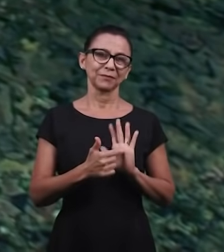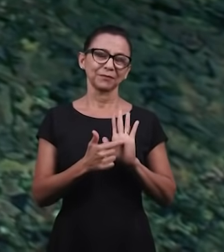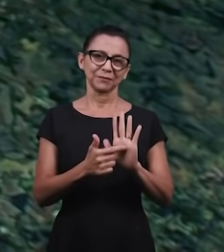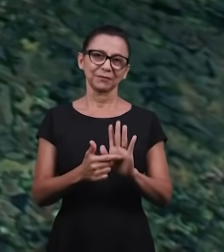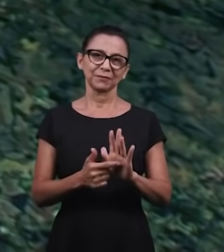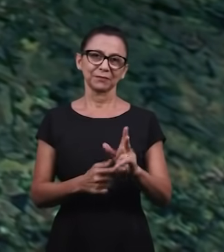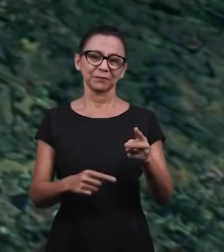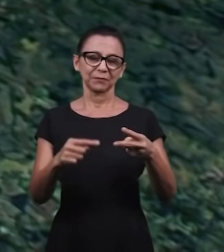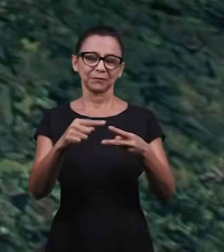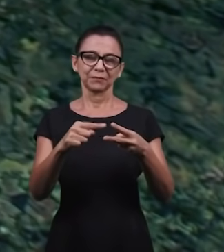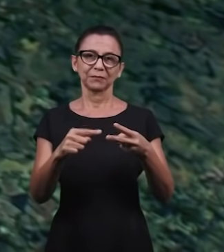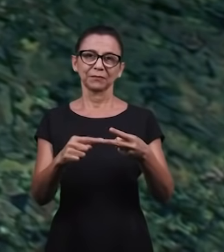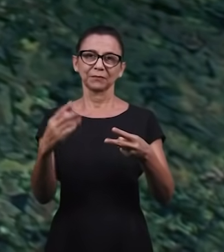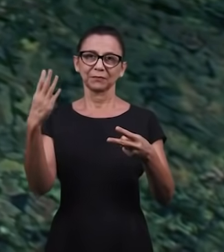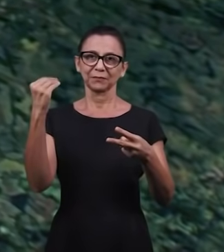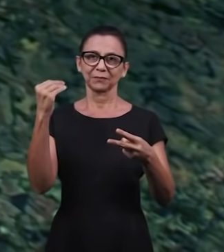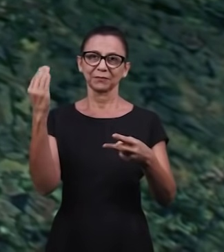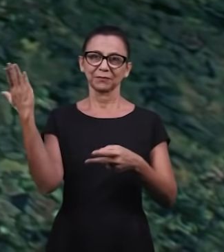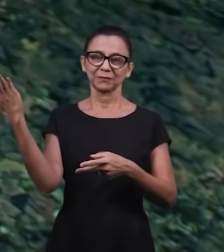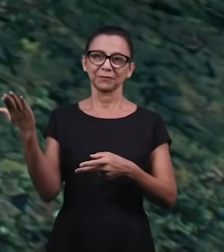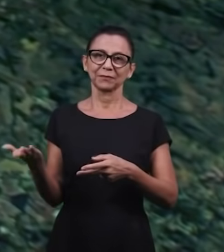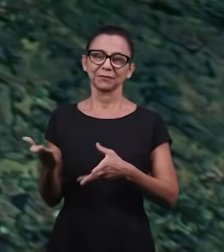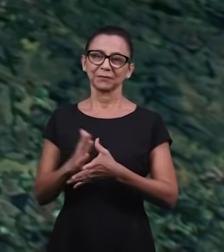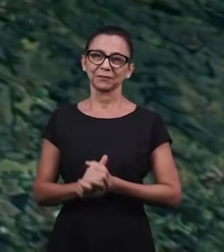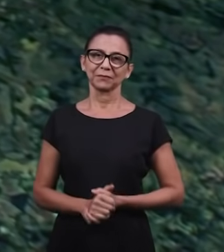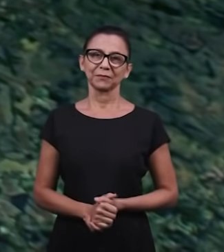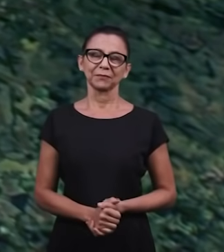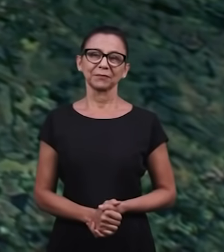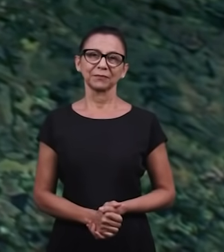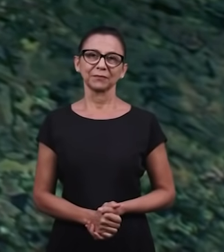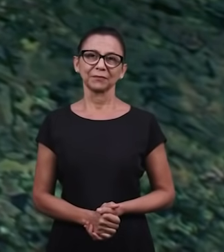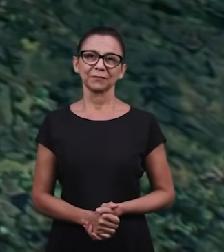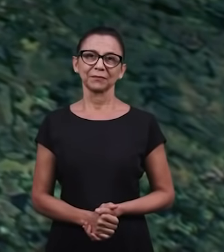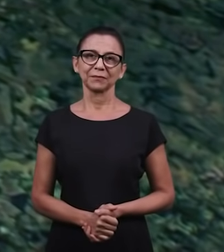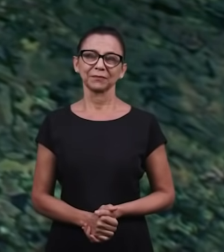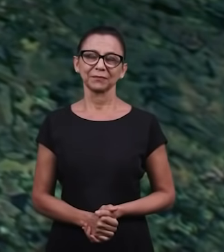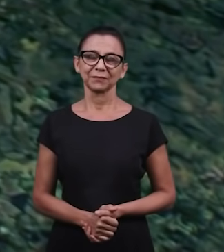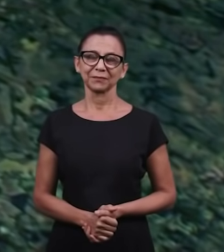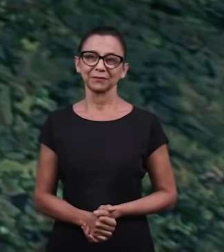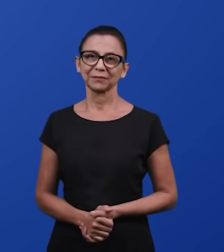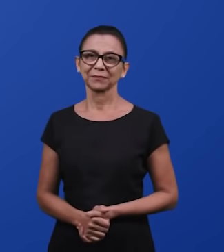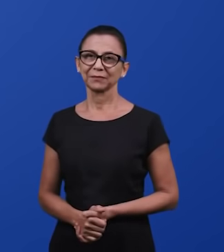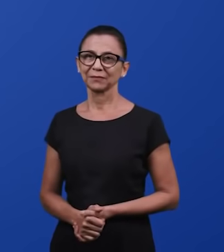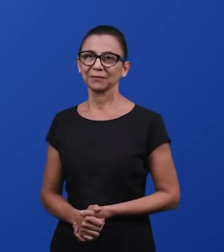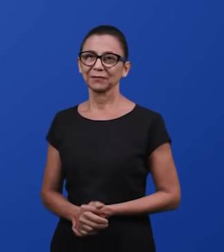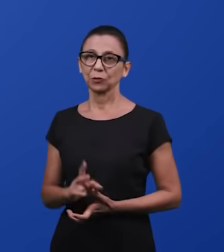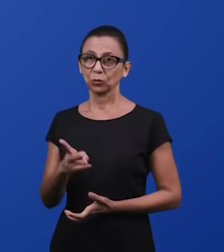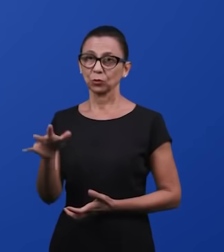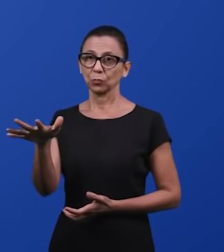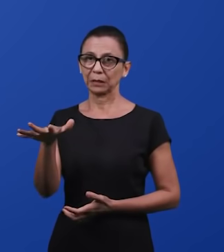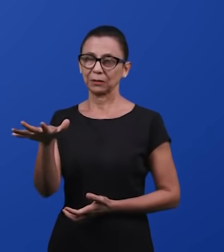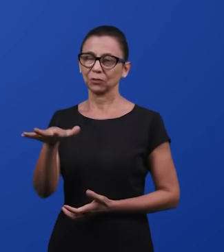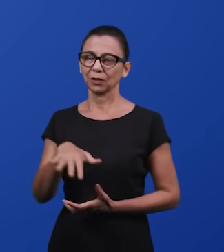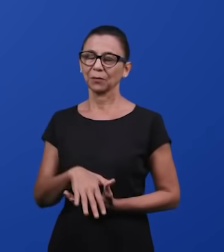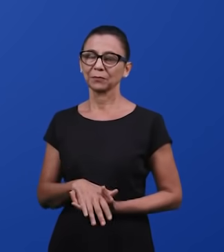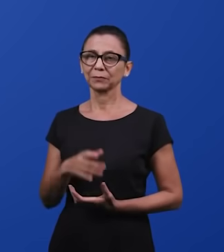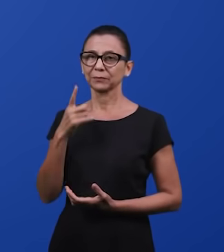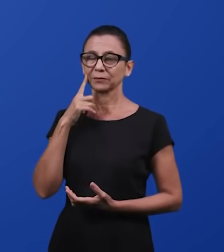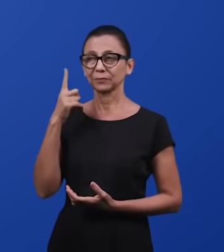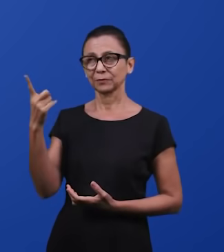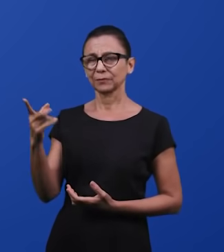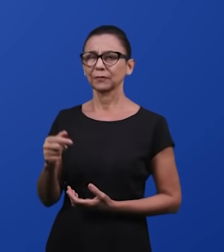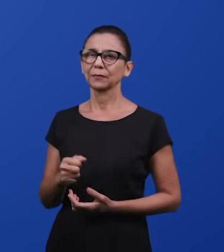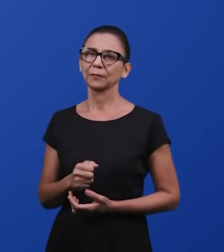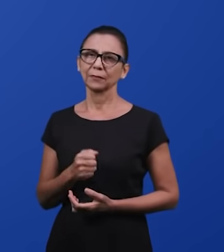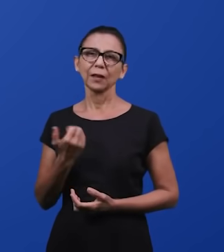os irmãos duas fotografias que foram enviadas da igreja ali em Apucarana e, naturalmente,